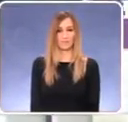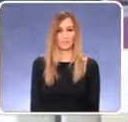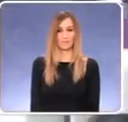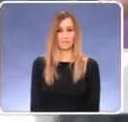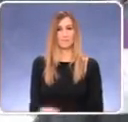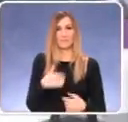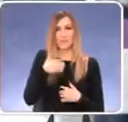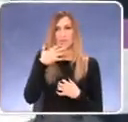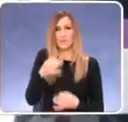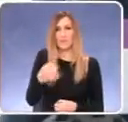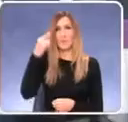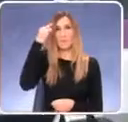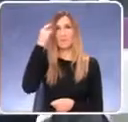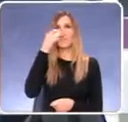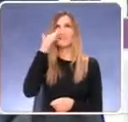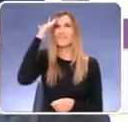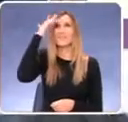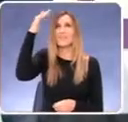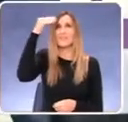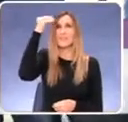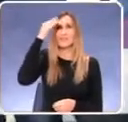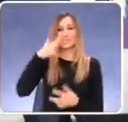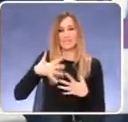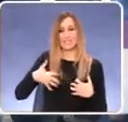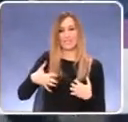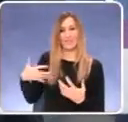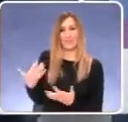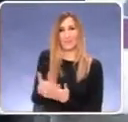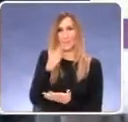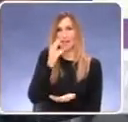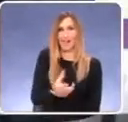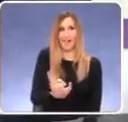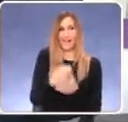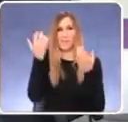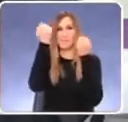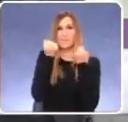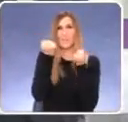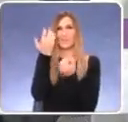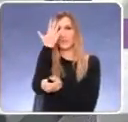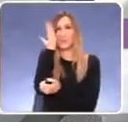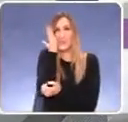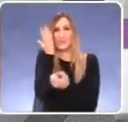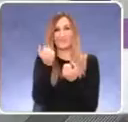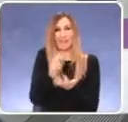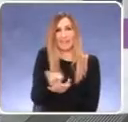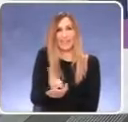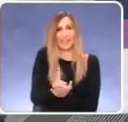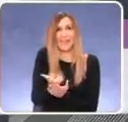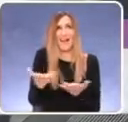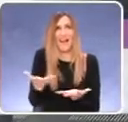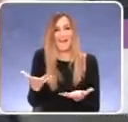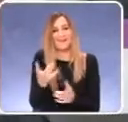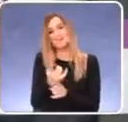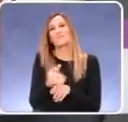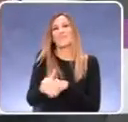Ainda não acredito, ainda penso que estou a viver um sonho desde sexta-feira para cá, quase que não tenho dormido, dormo 2 ou 3 horas por noite. Vai mudar na minha